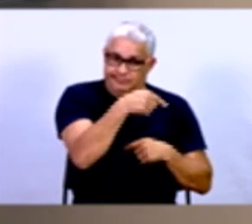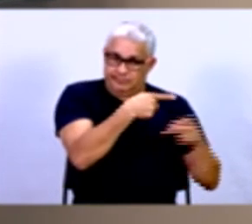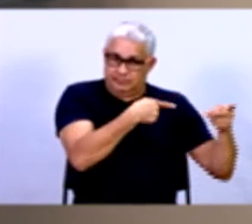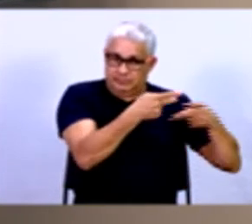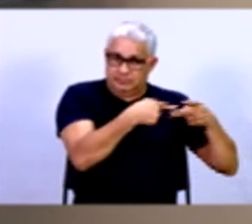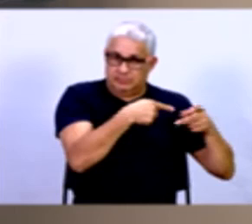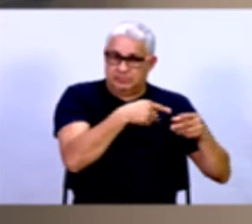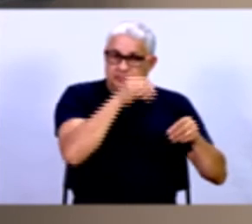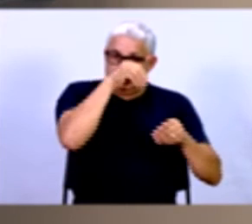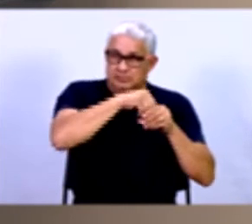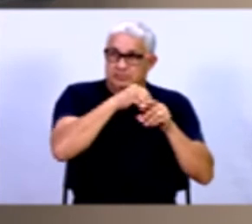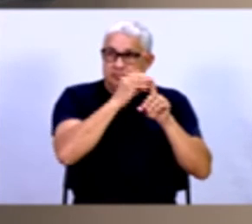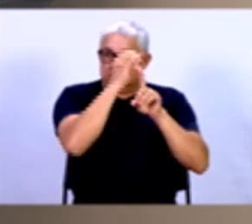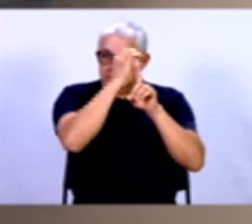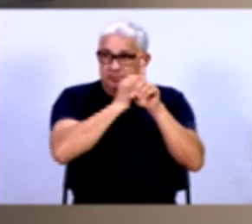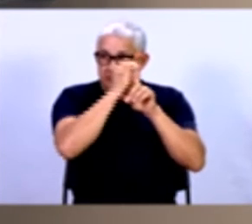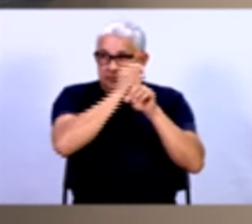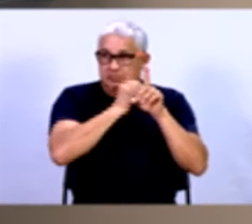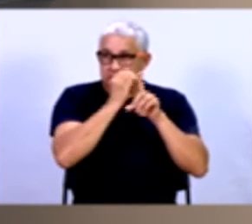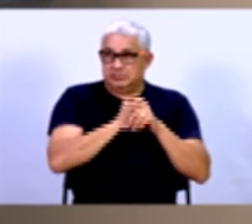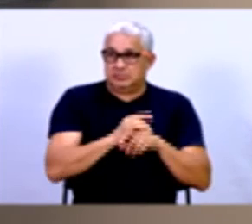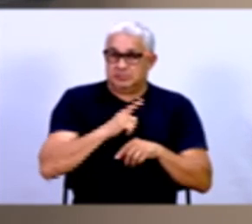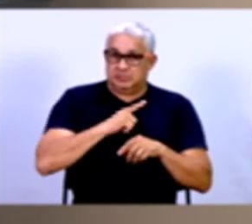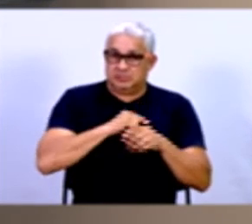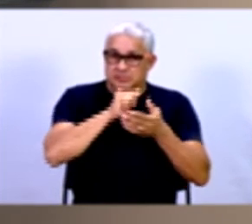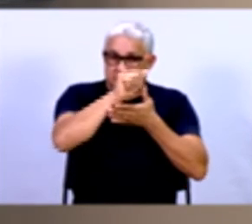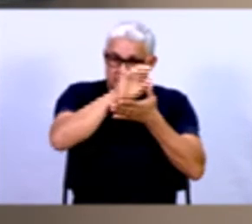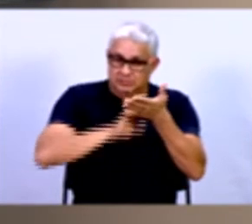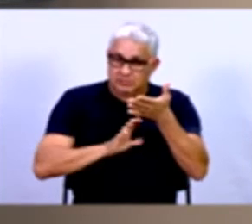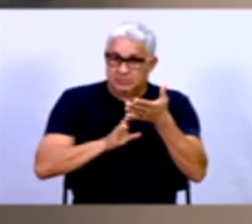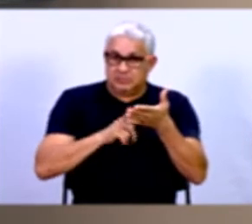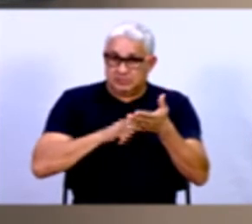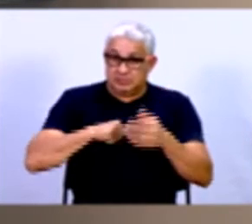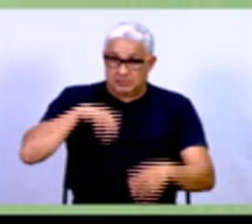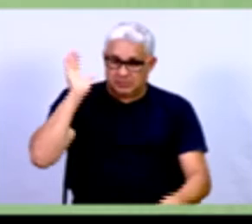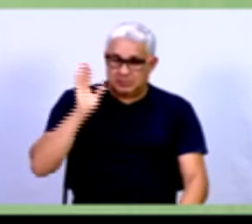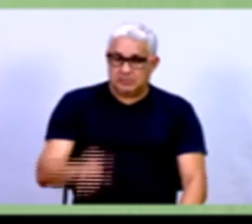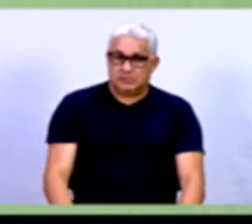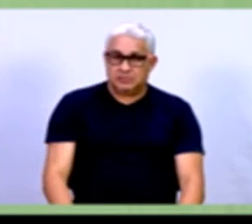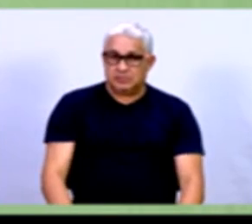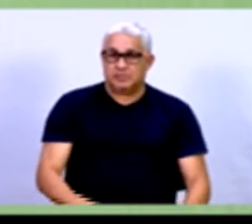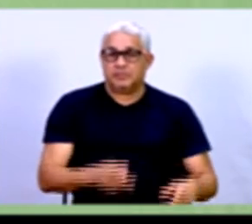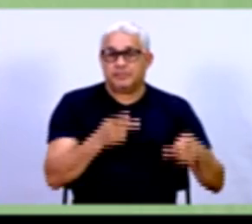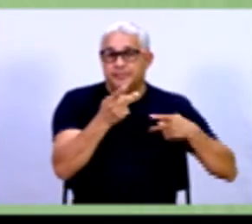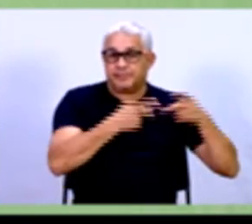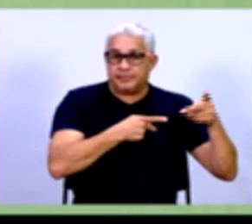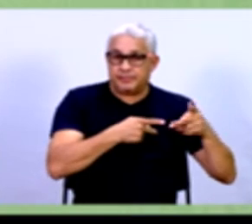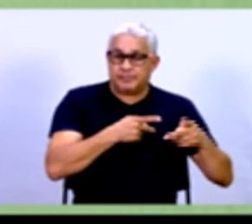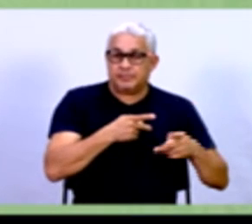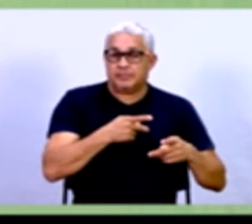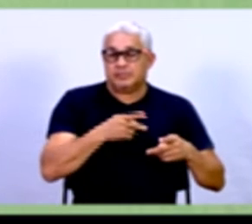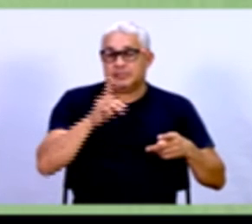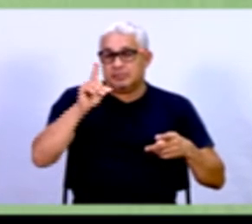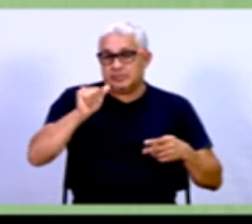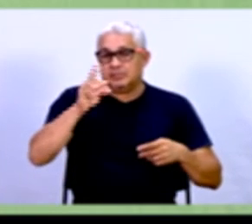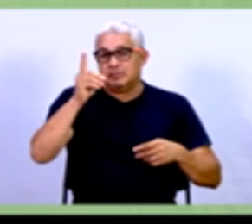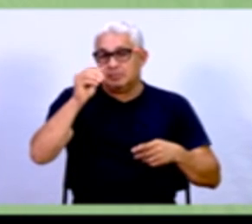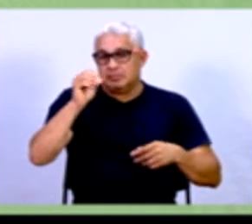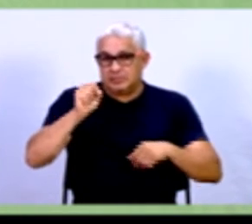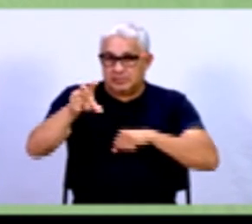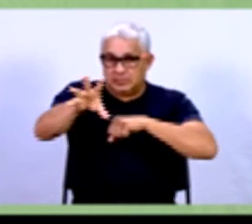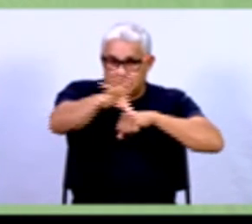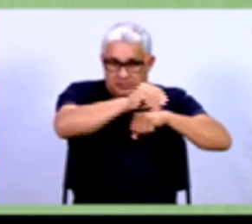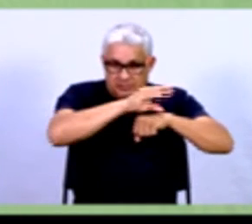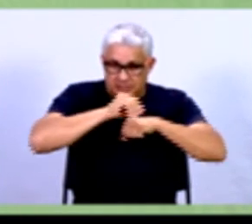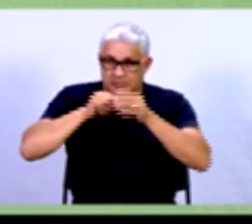dentro do nosso cronograma, mais tem atividades, tá? Planejamento, a coleta de dados. Depois que a gente já elaborou